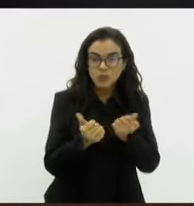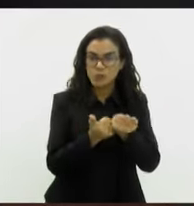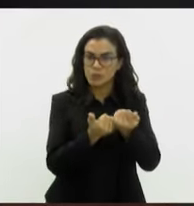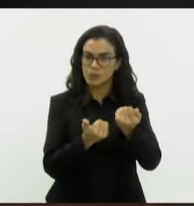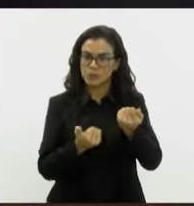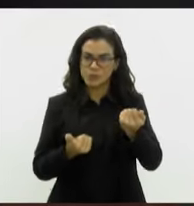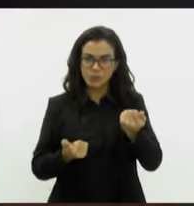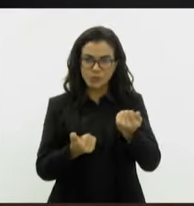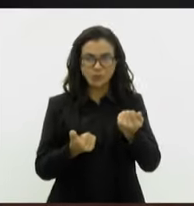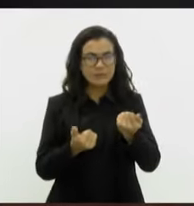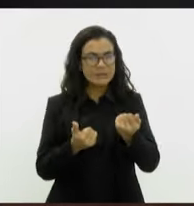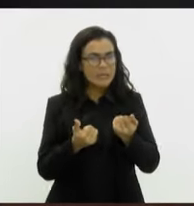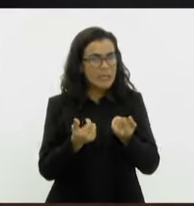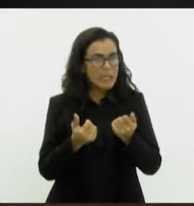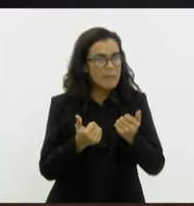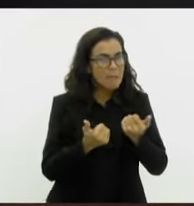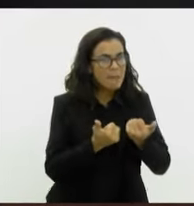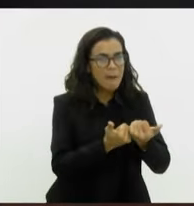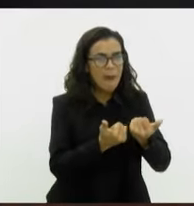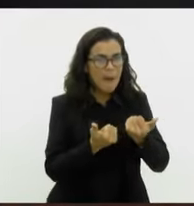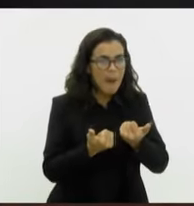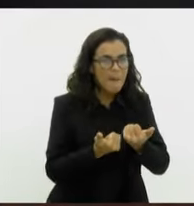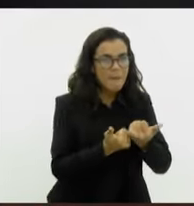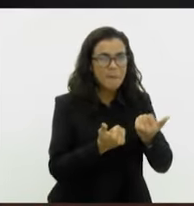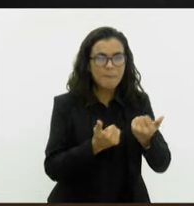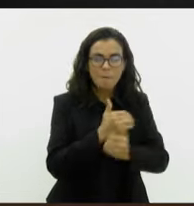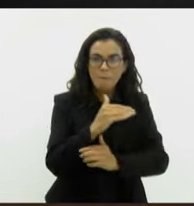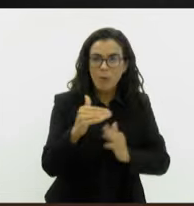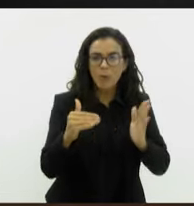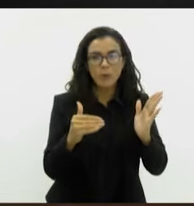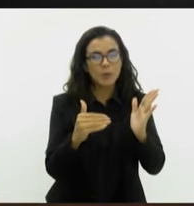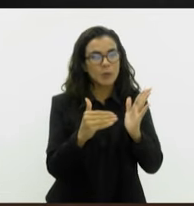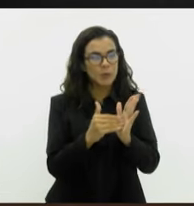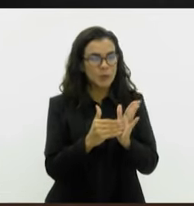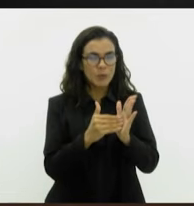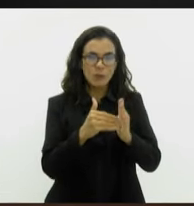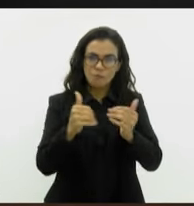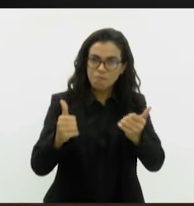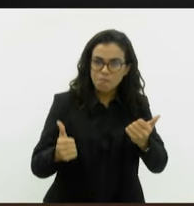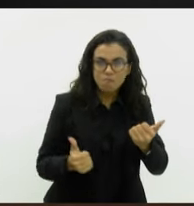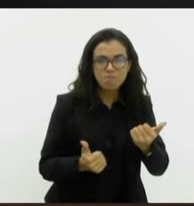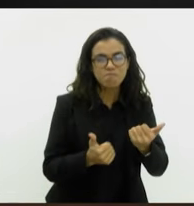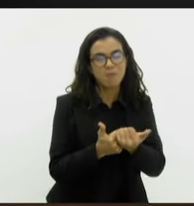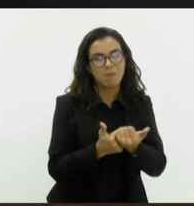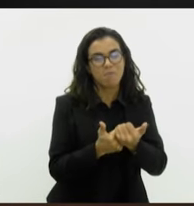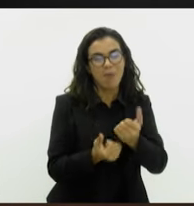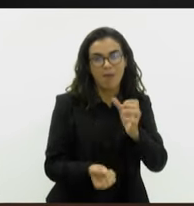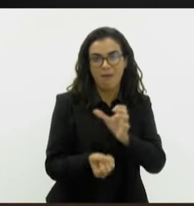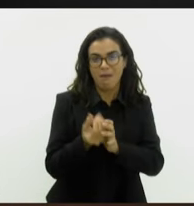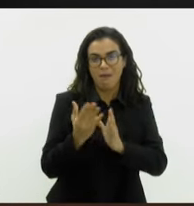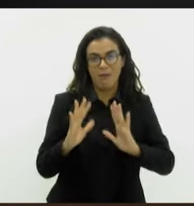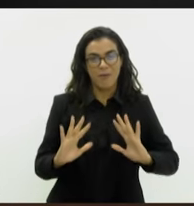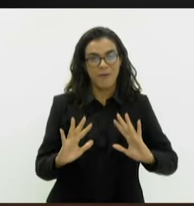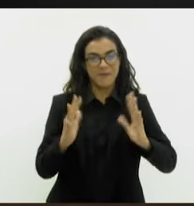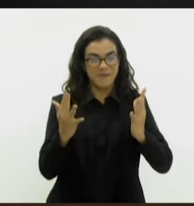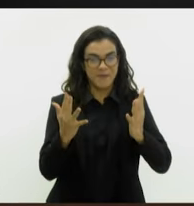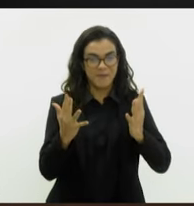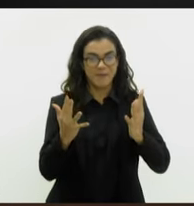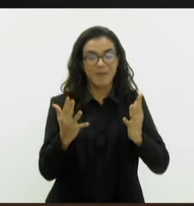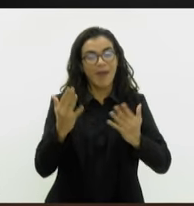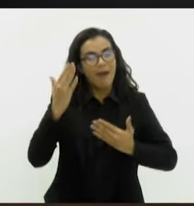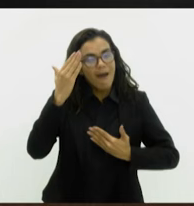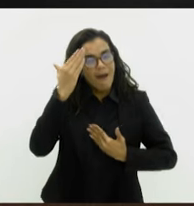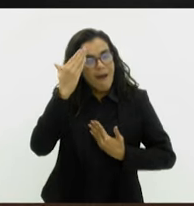toda ao nosso lado o tempo inteiro dando todo o apoio todo o suporte que esse evento precisava e assim